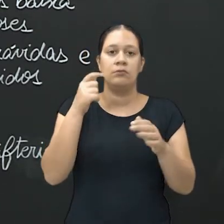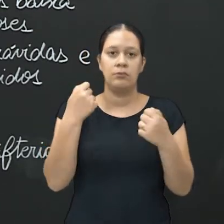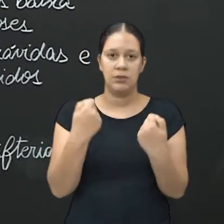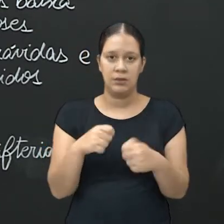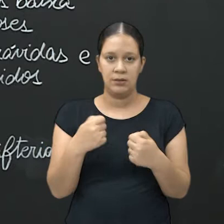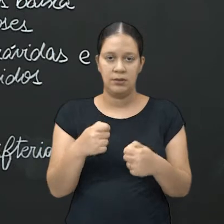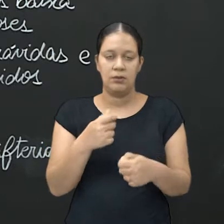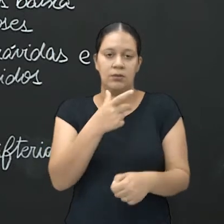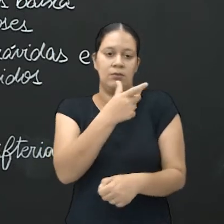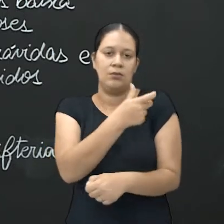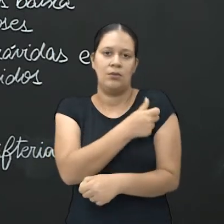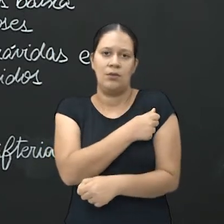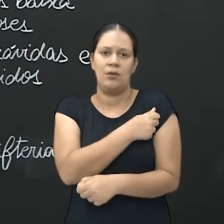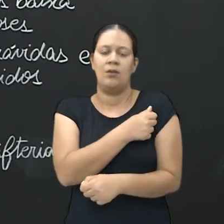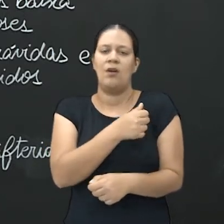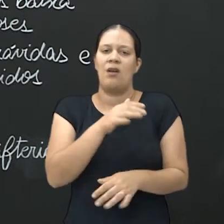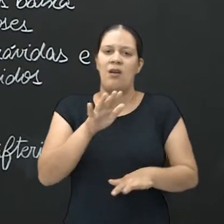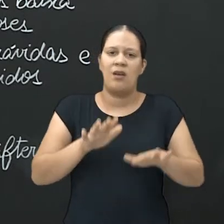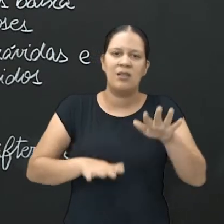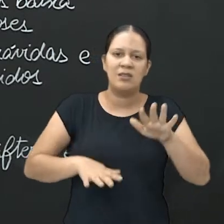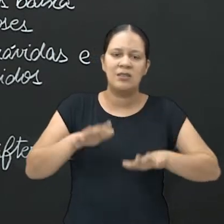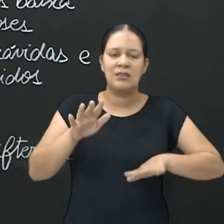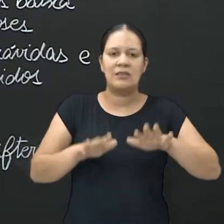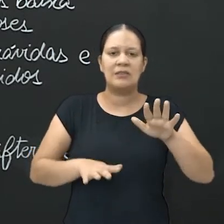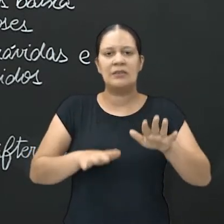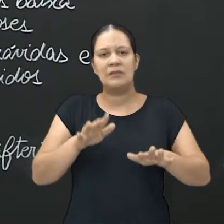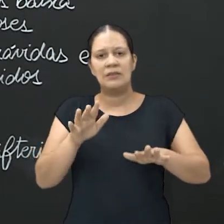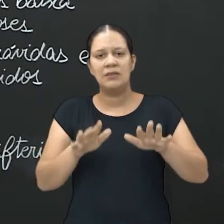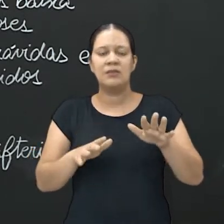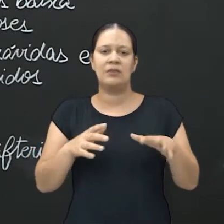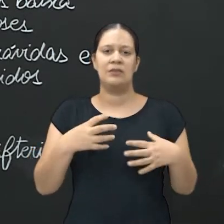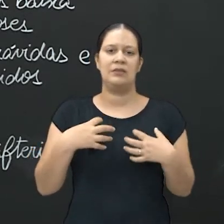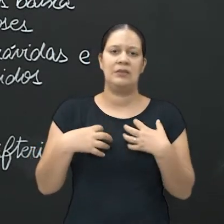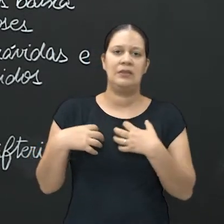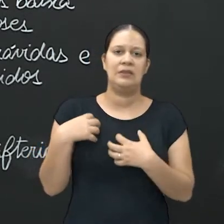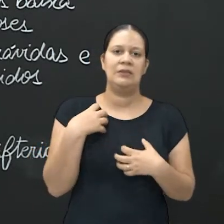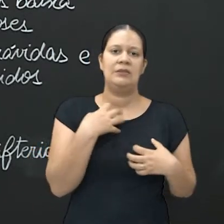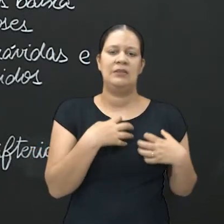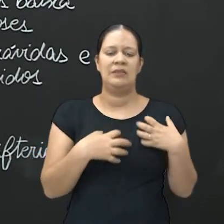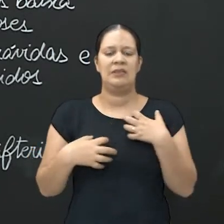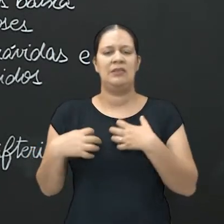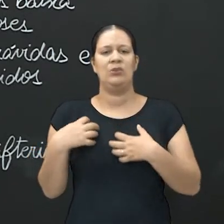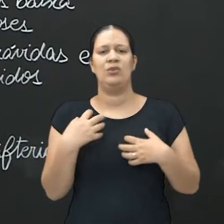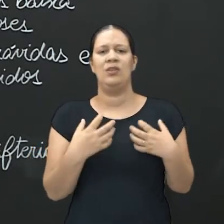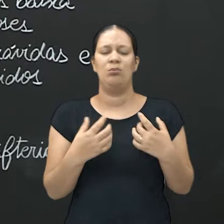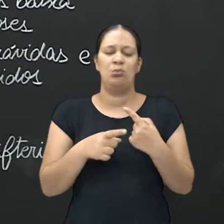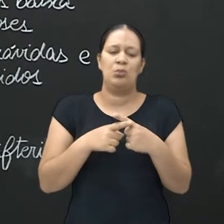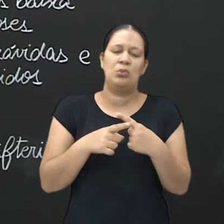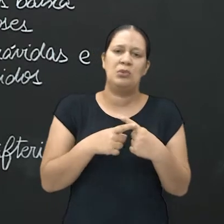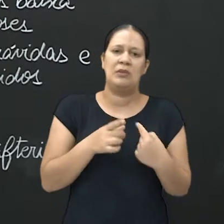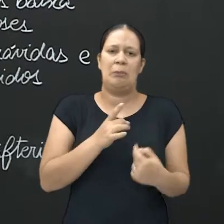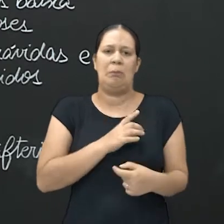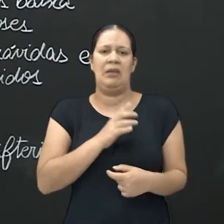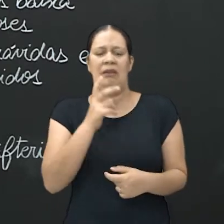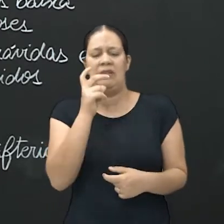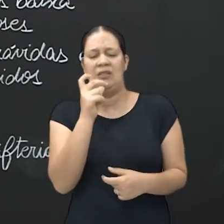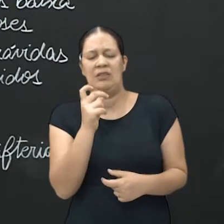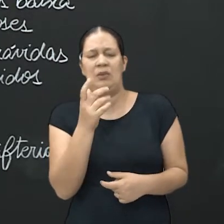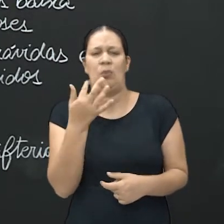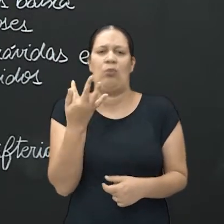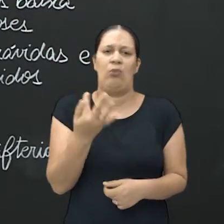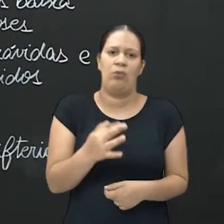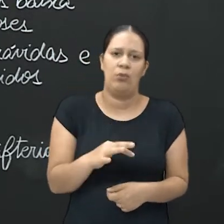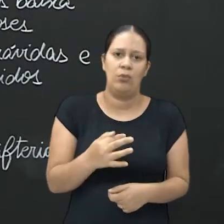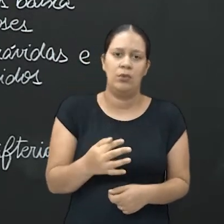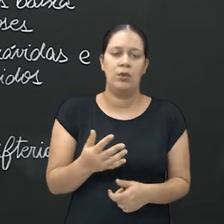E aí uma coisa que incomoda muito em relação à vacina é justamente o fato, né? Agulha, injeção, dói e tal. Qual é a